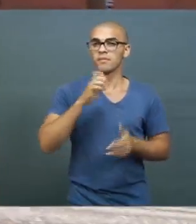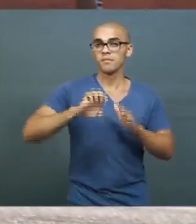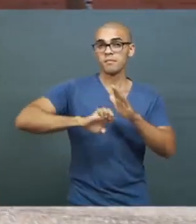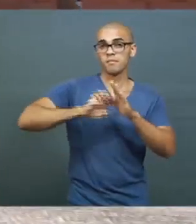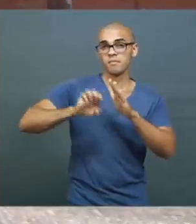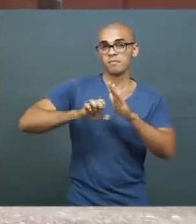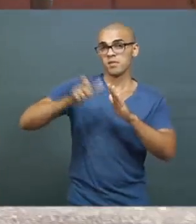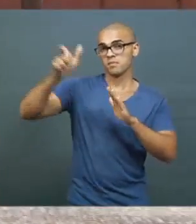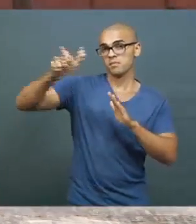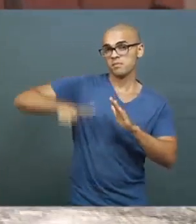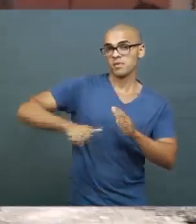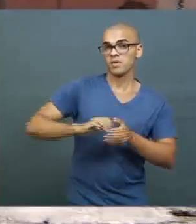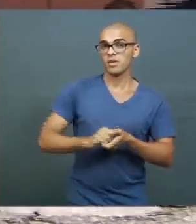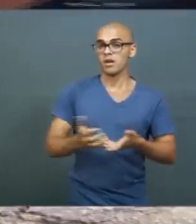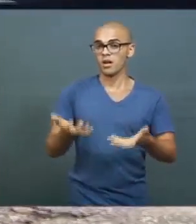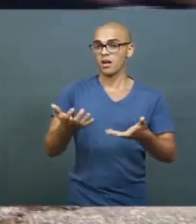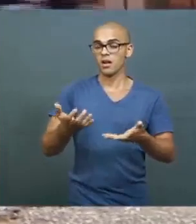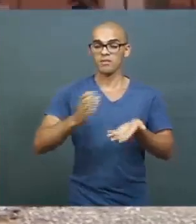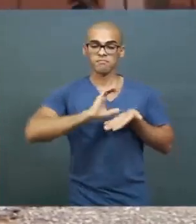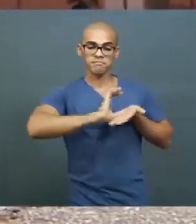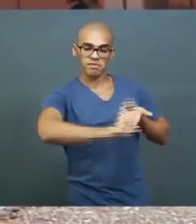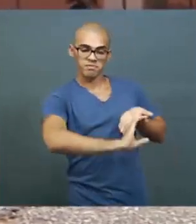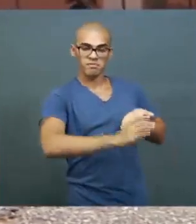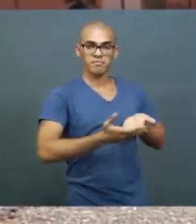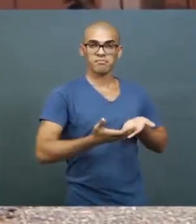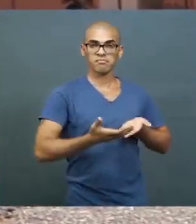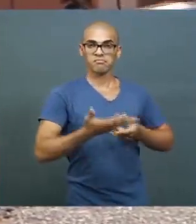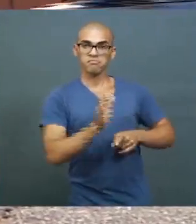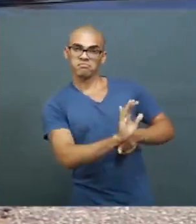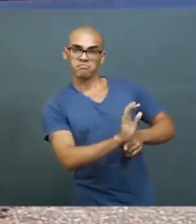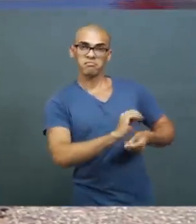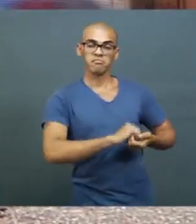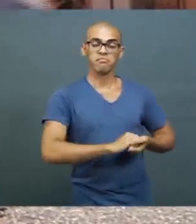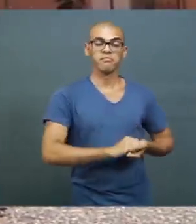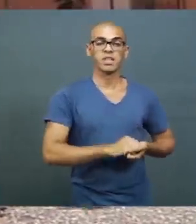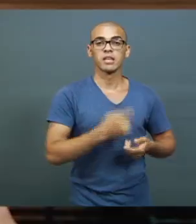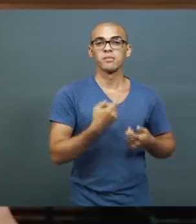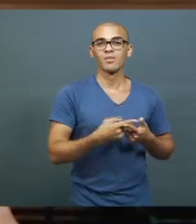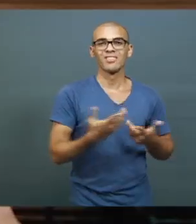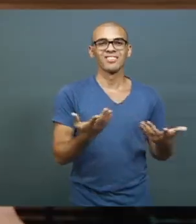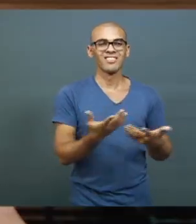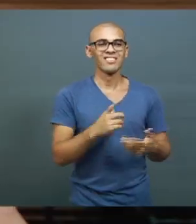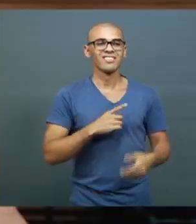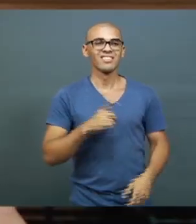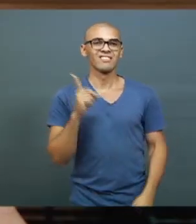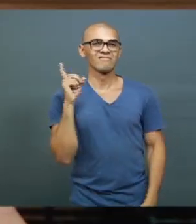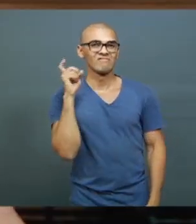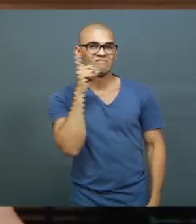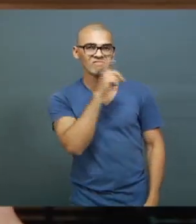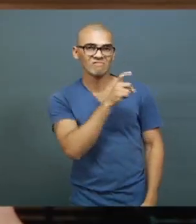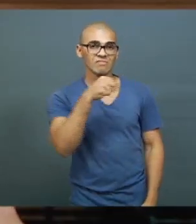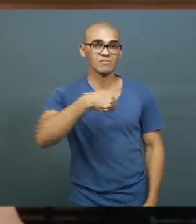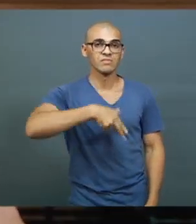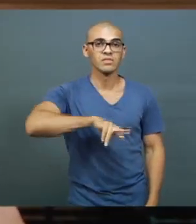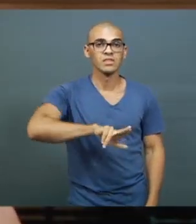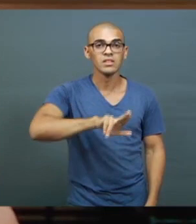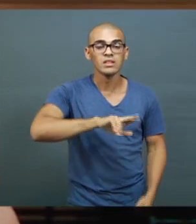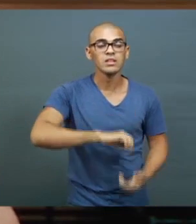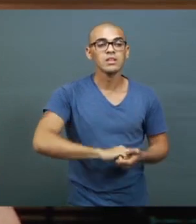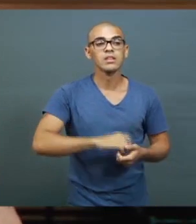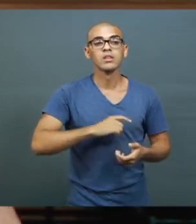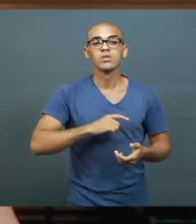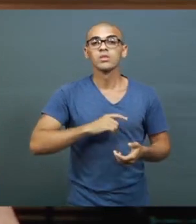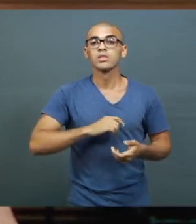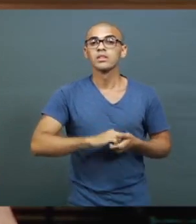na reconstrução de um espaço tão importante, o município está atravessando tanta dificuldade. Nós temos um Fundo Municipal de Cultura que